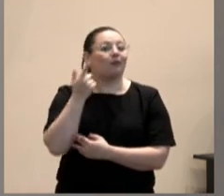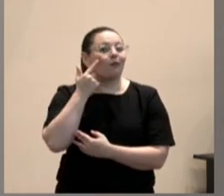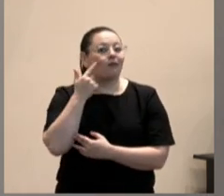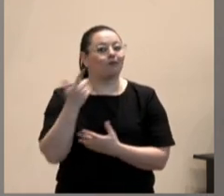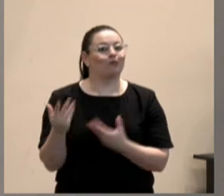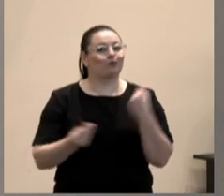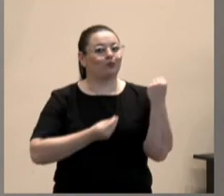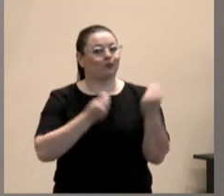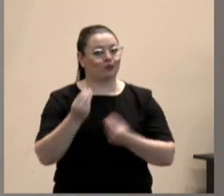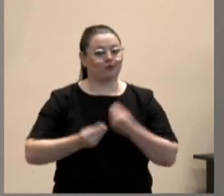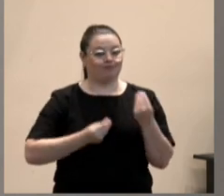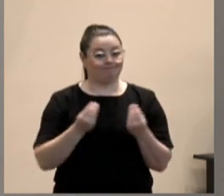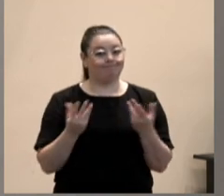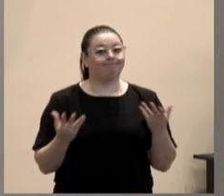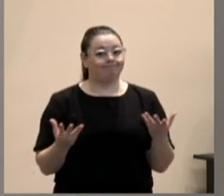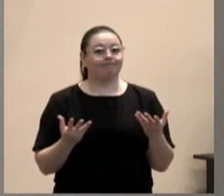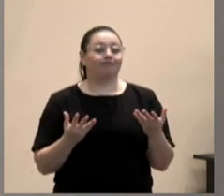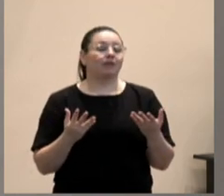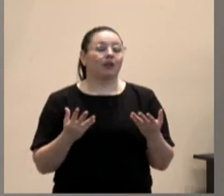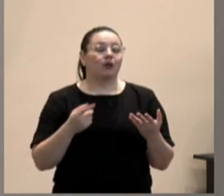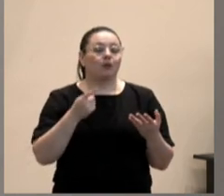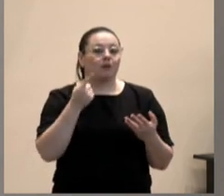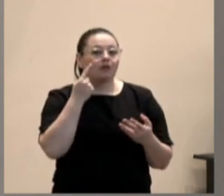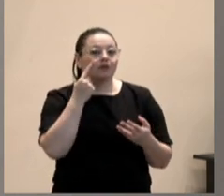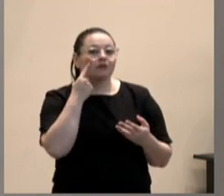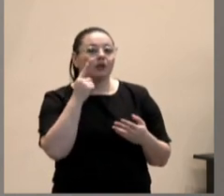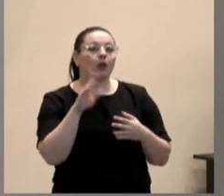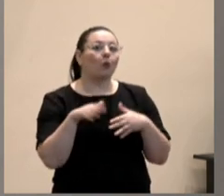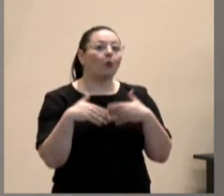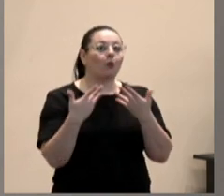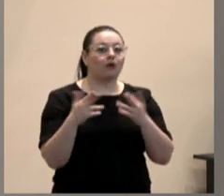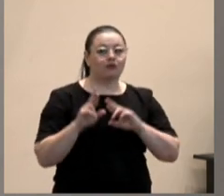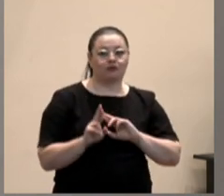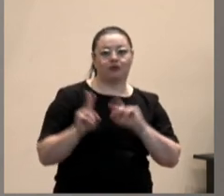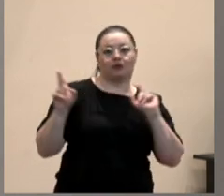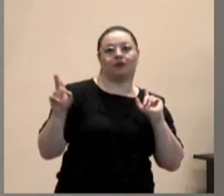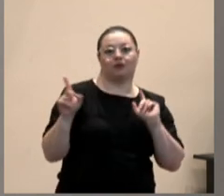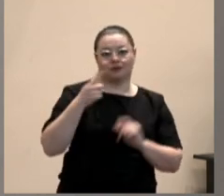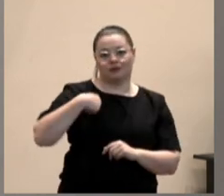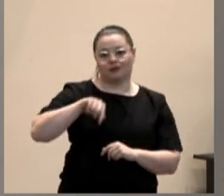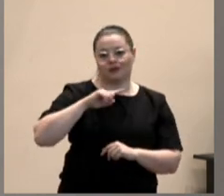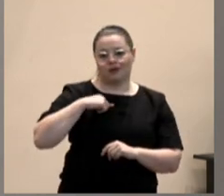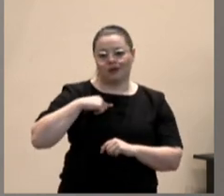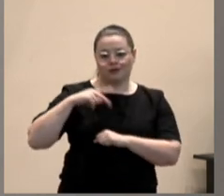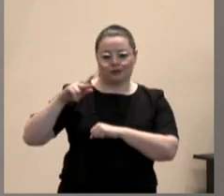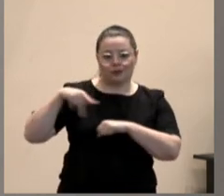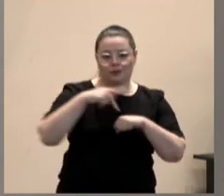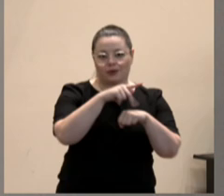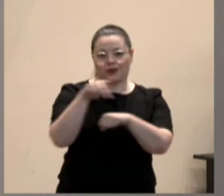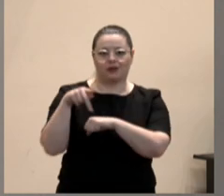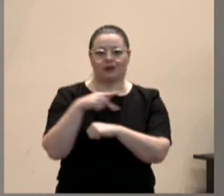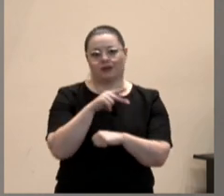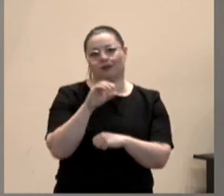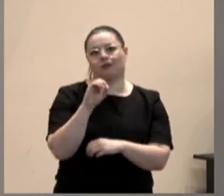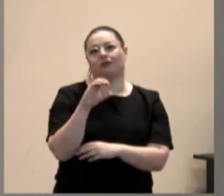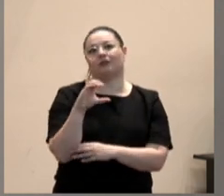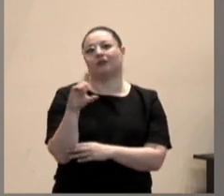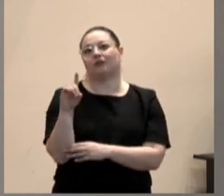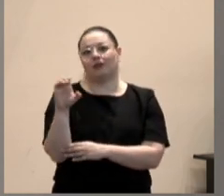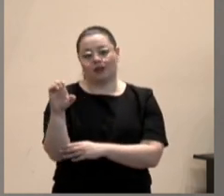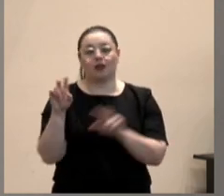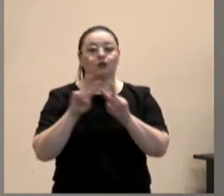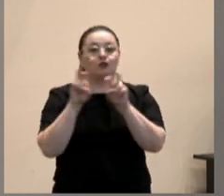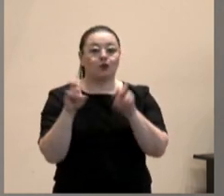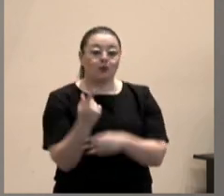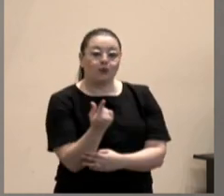finalzinho, de que distância que nós estamos dos países da OCDE em relação ao valor por aluno. A